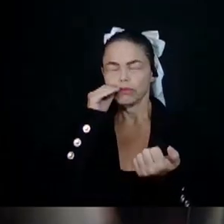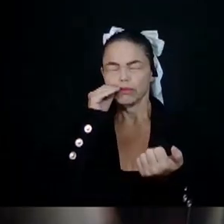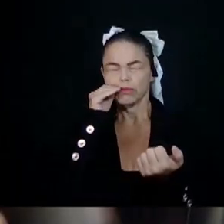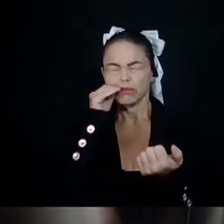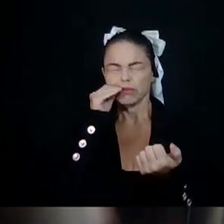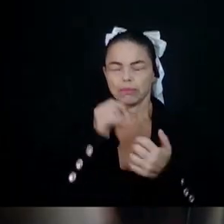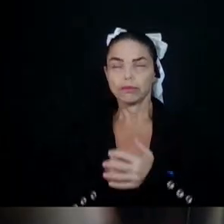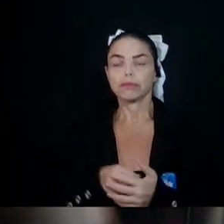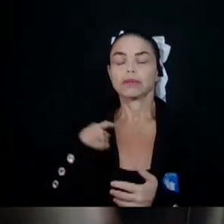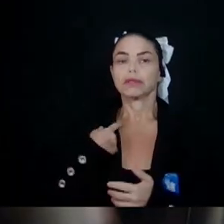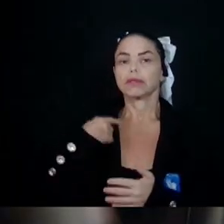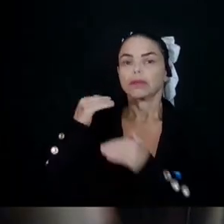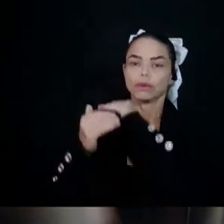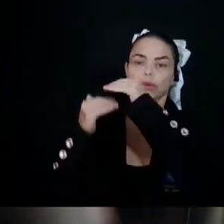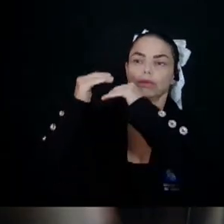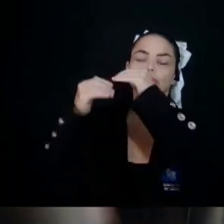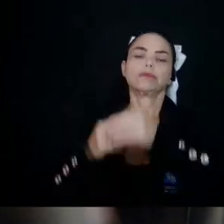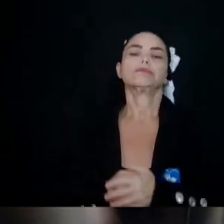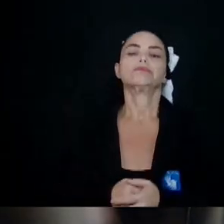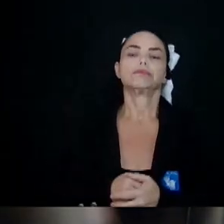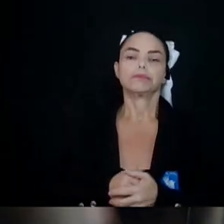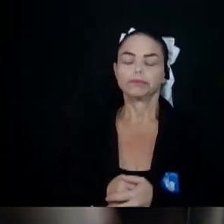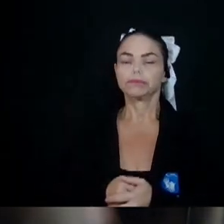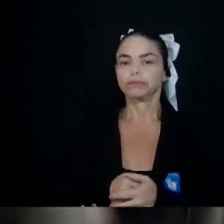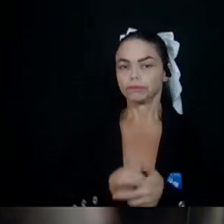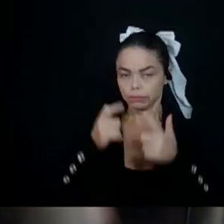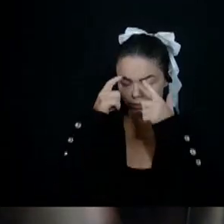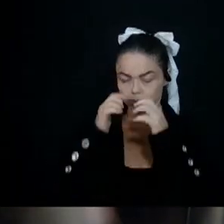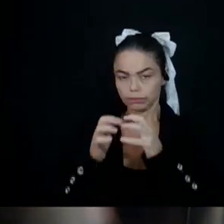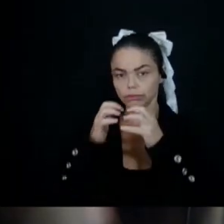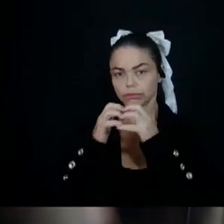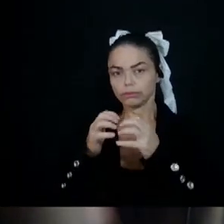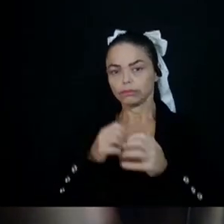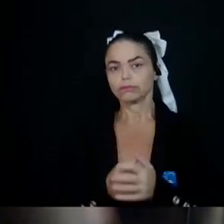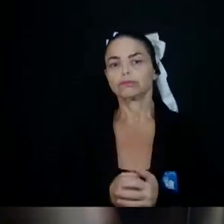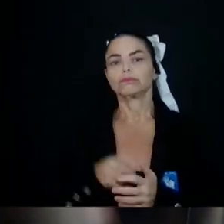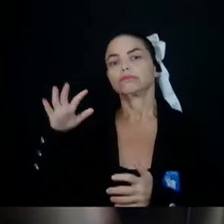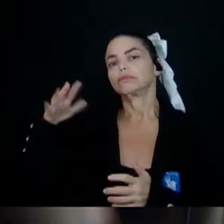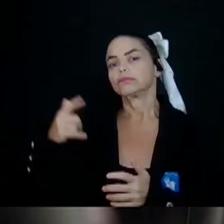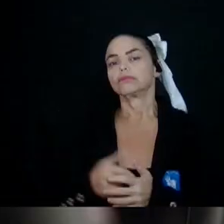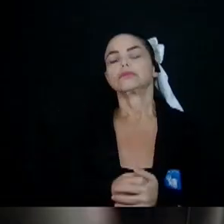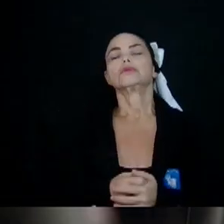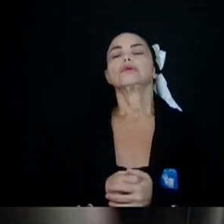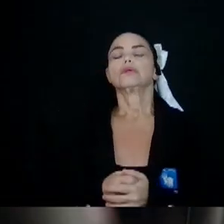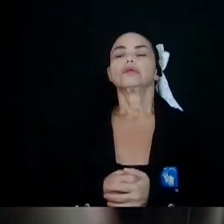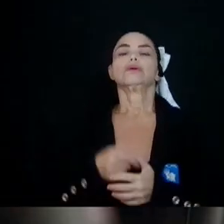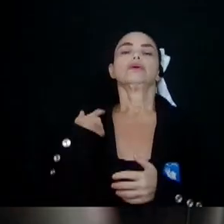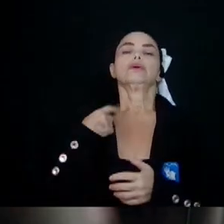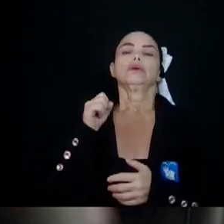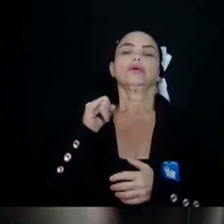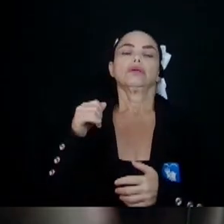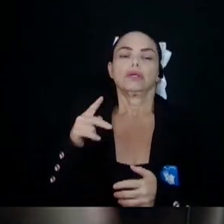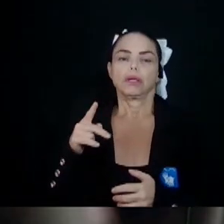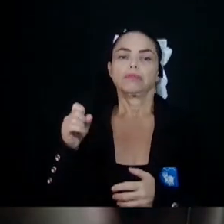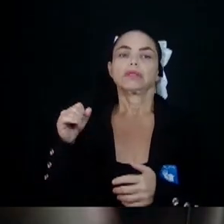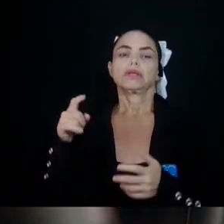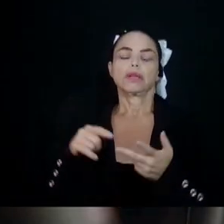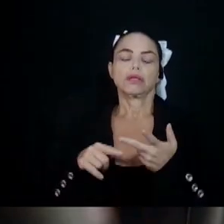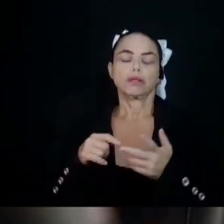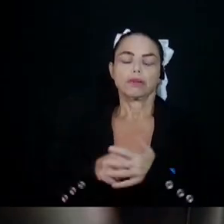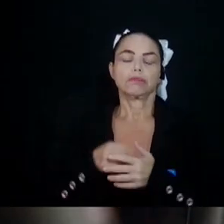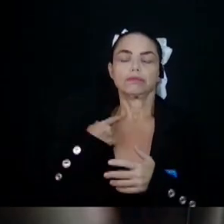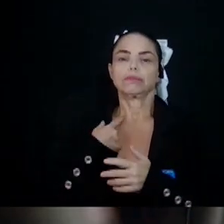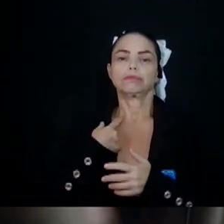auge ali do seu desenvolvimento cerebral, né? Tá acontecendo ali muitas sinapses, está acontecendo muitas